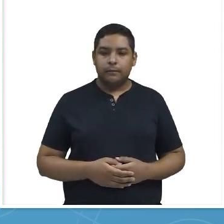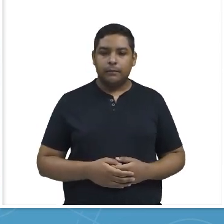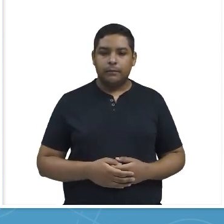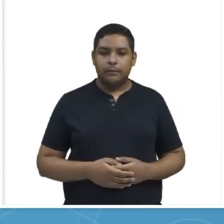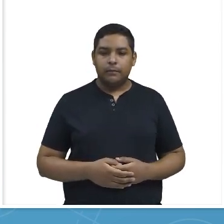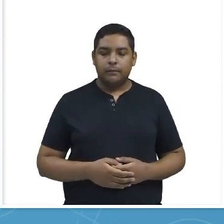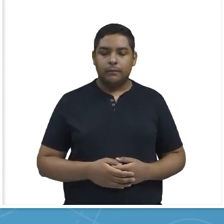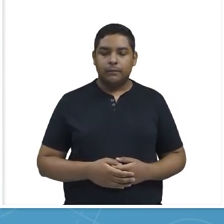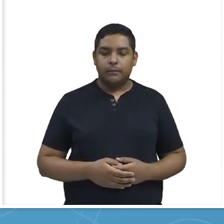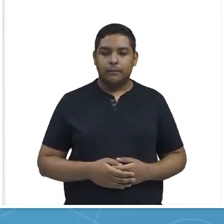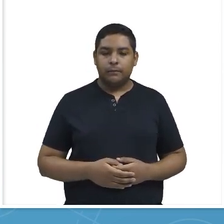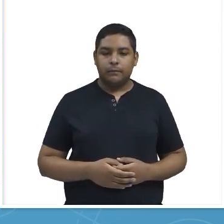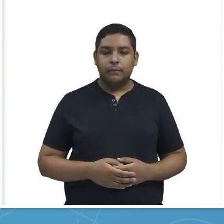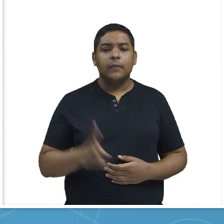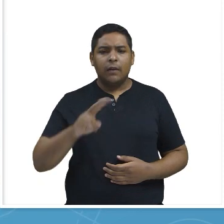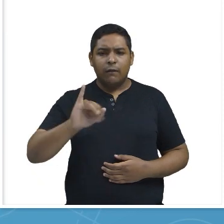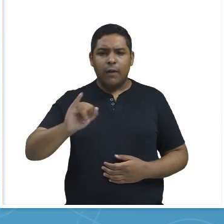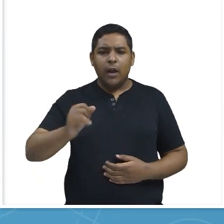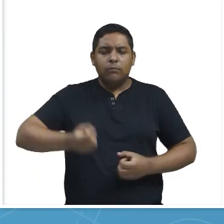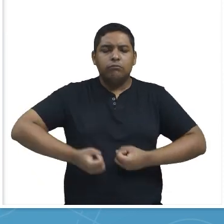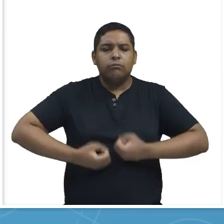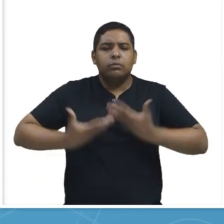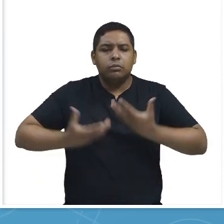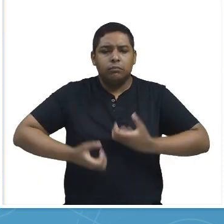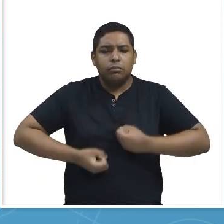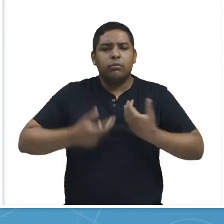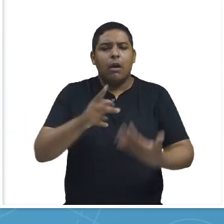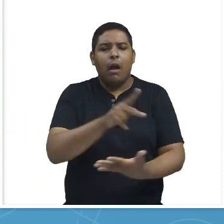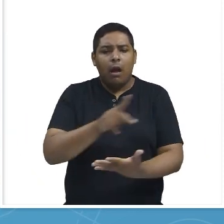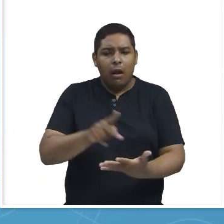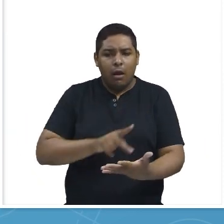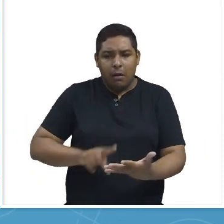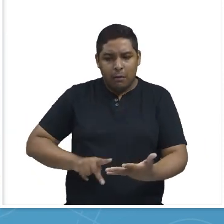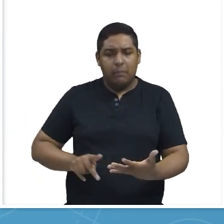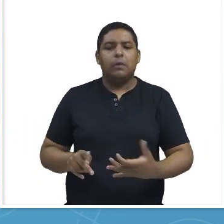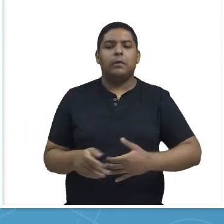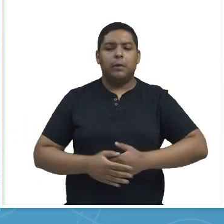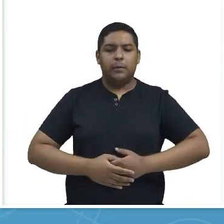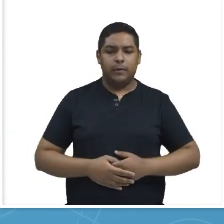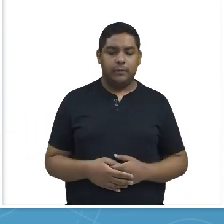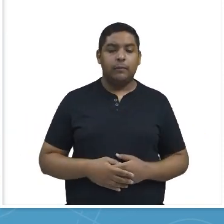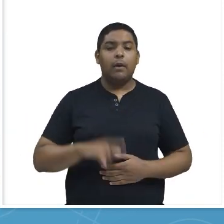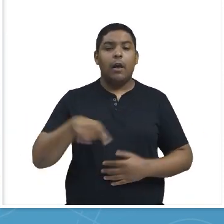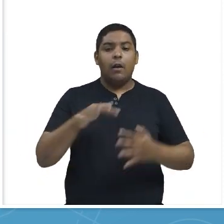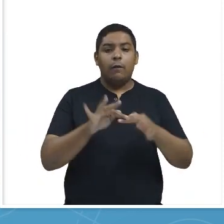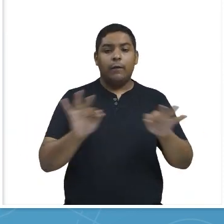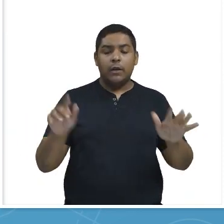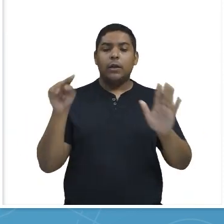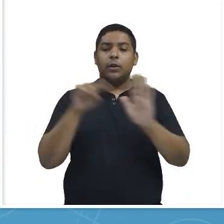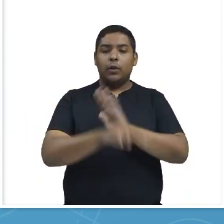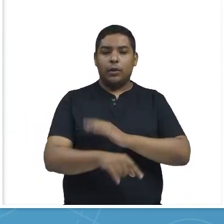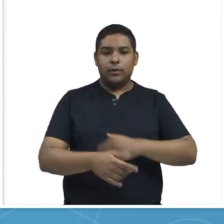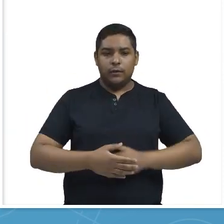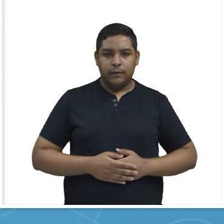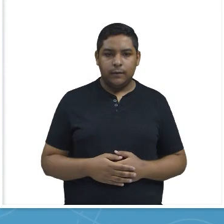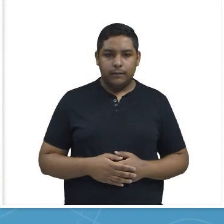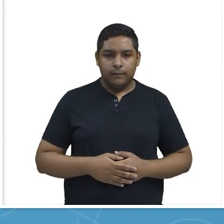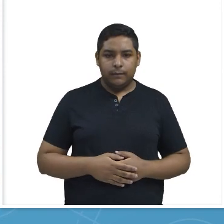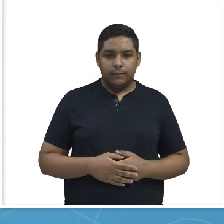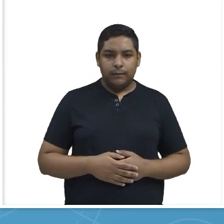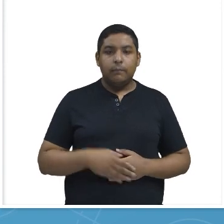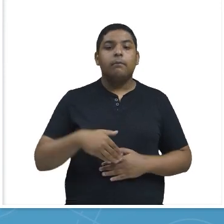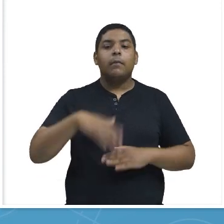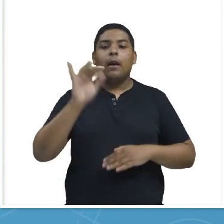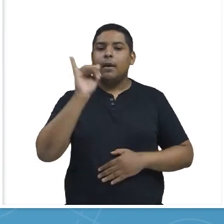poema? Are you going to recite a poem? Então, essa é a minha frase interrogativa aí com be going to. Temos mais